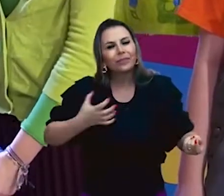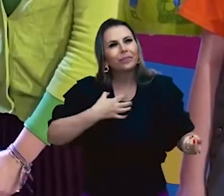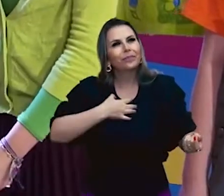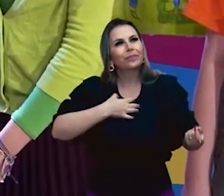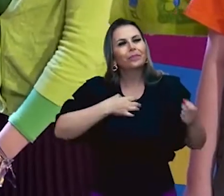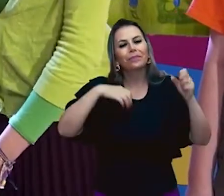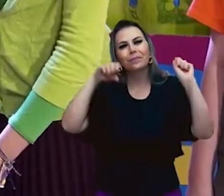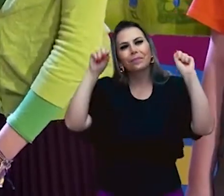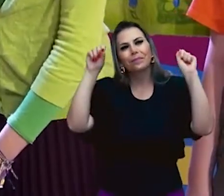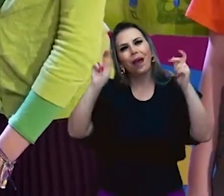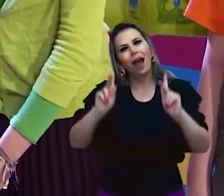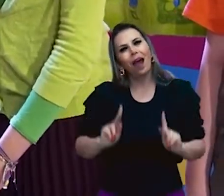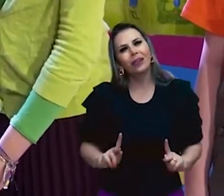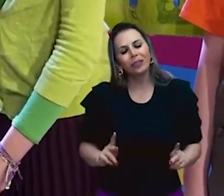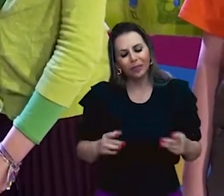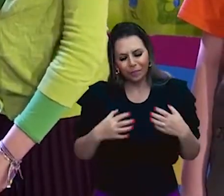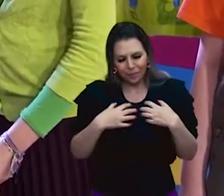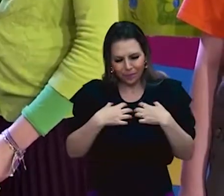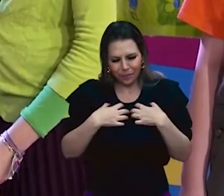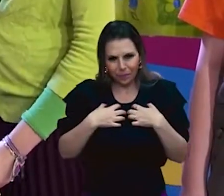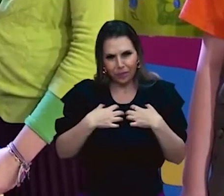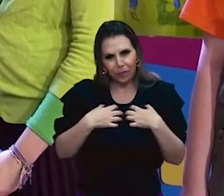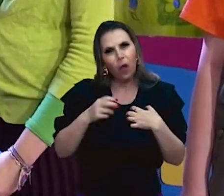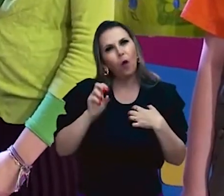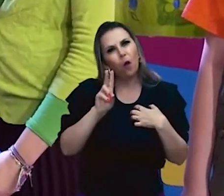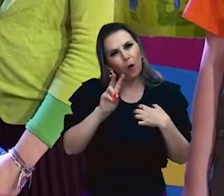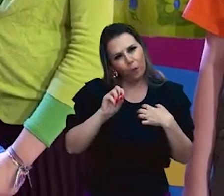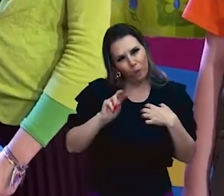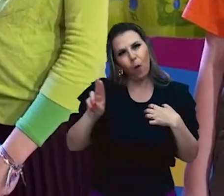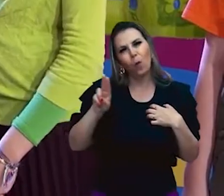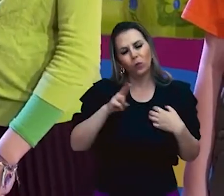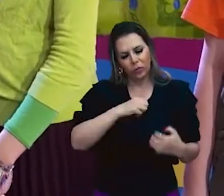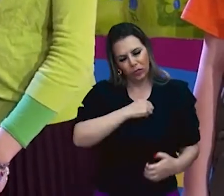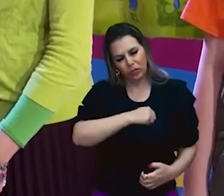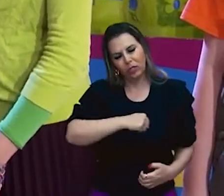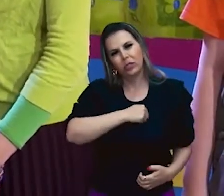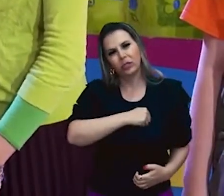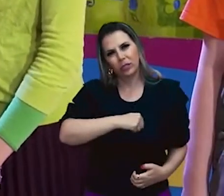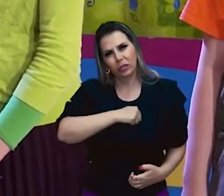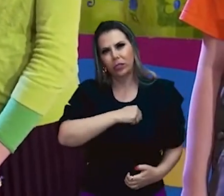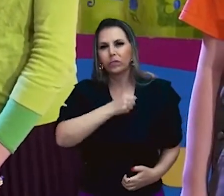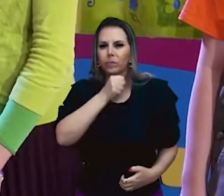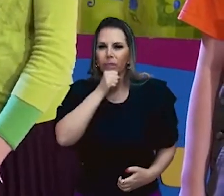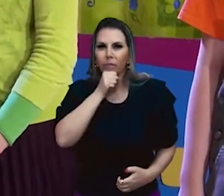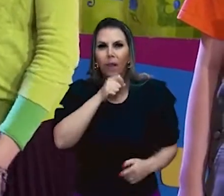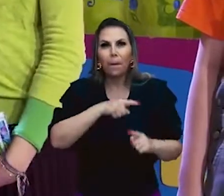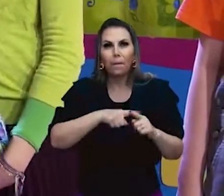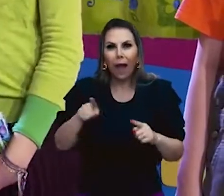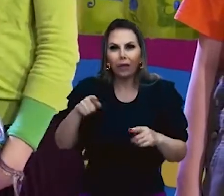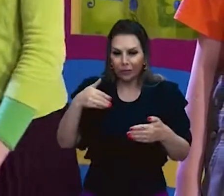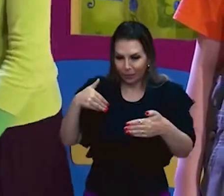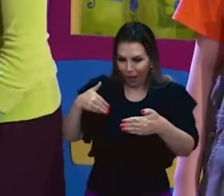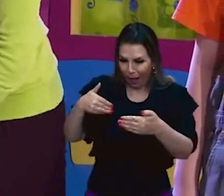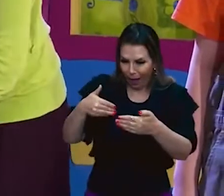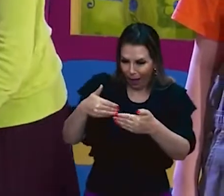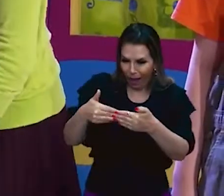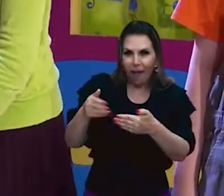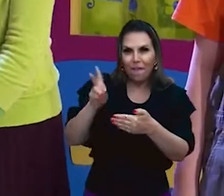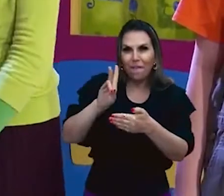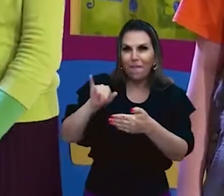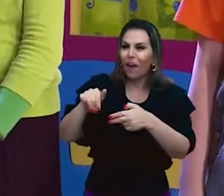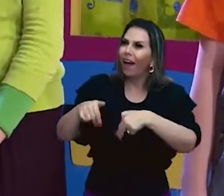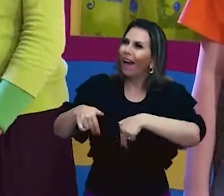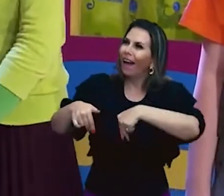tô sentindo uma paz. Eu vou sentir saudade da vovó, mas logo, logo, a gente